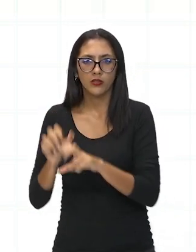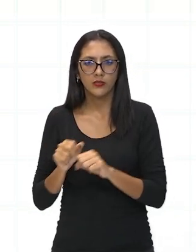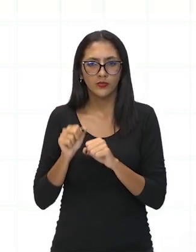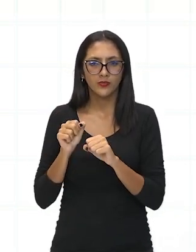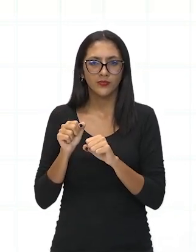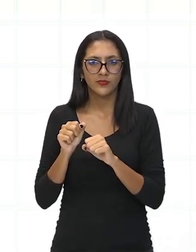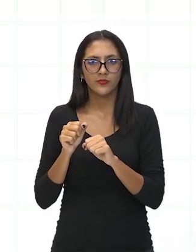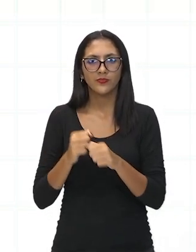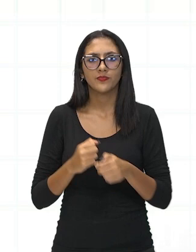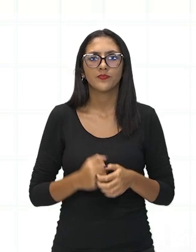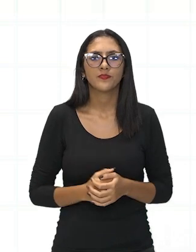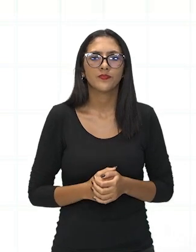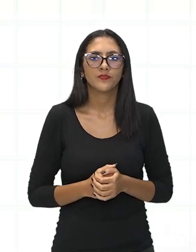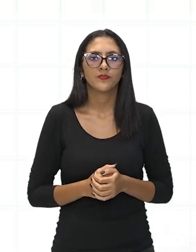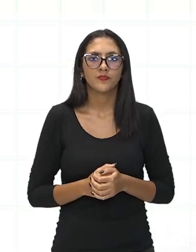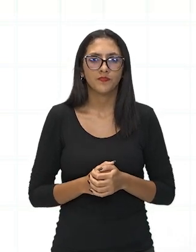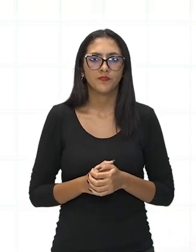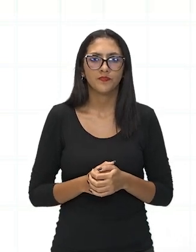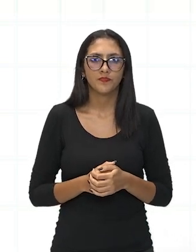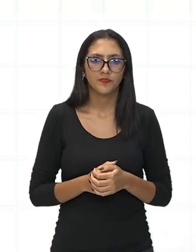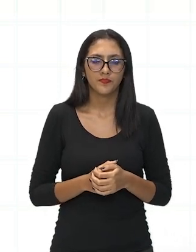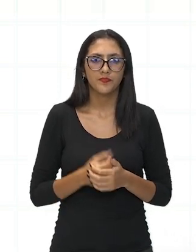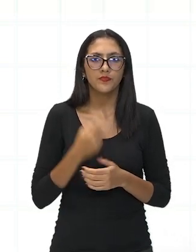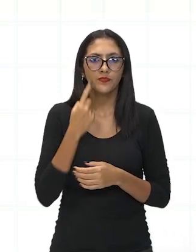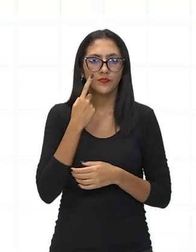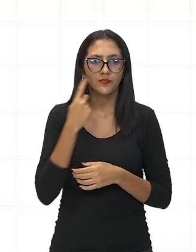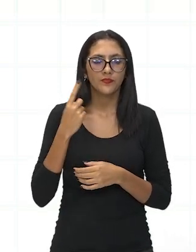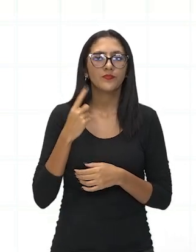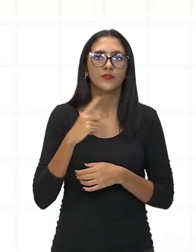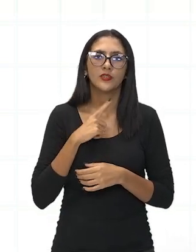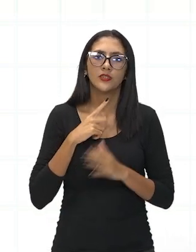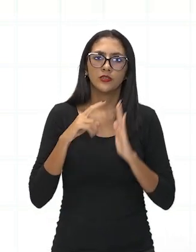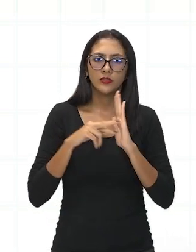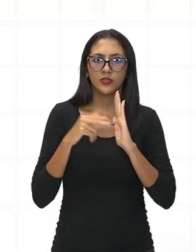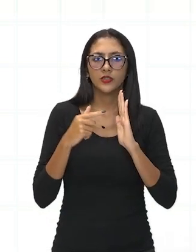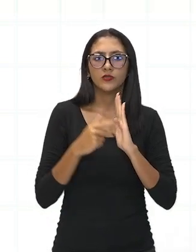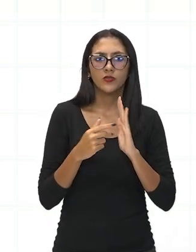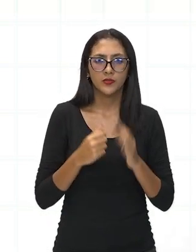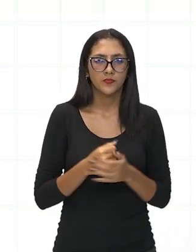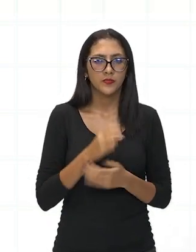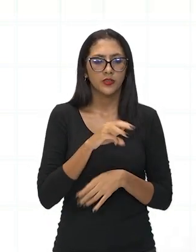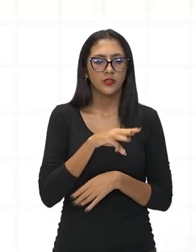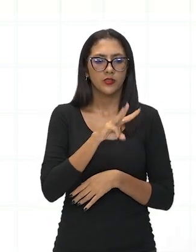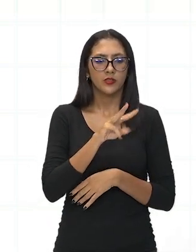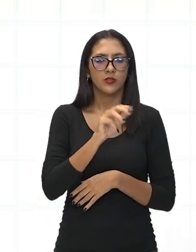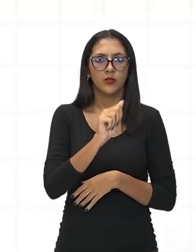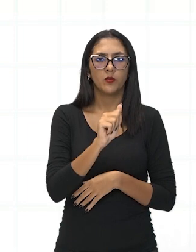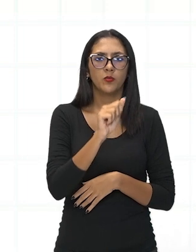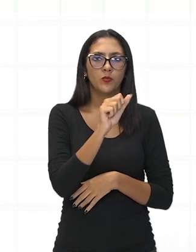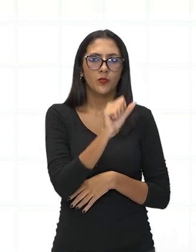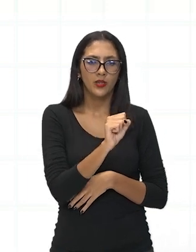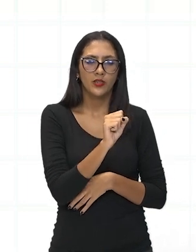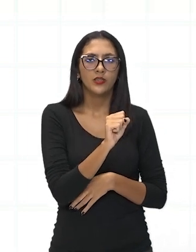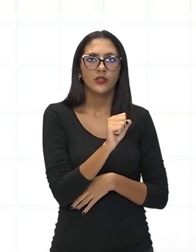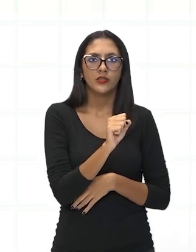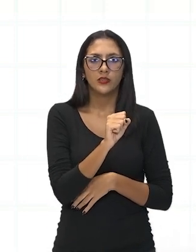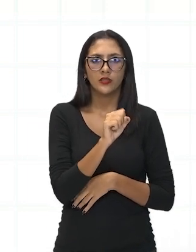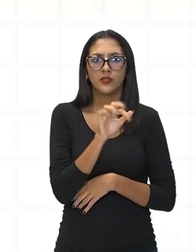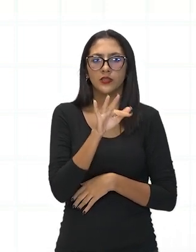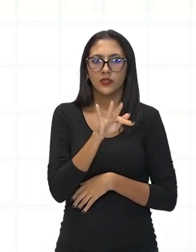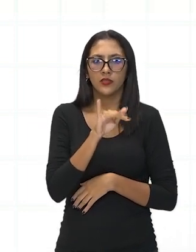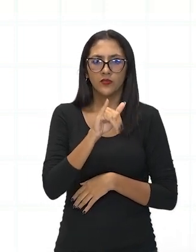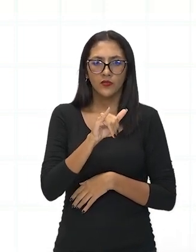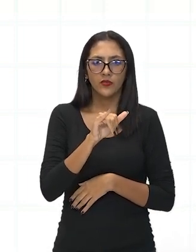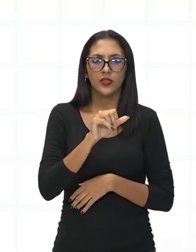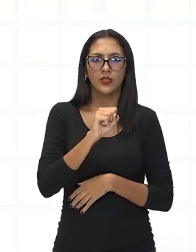ó, vai ser o quê? Past continuous. James Grant was fishing. Fishing não é